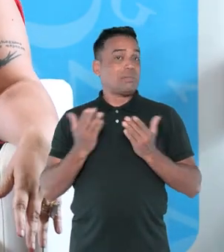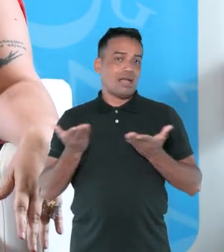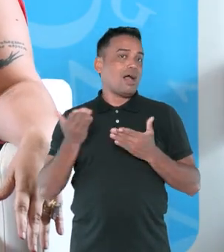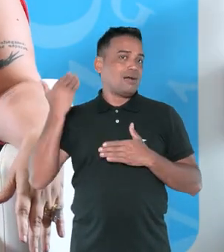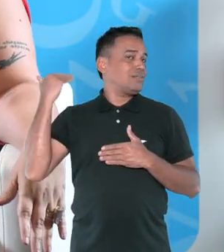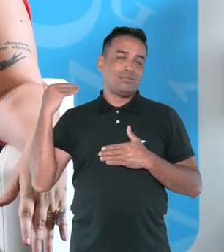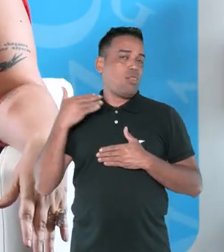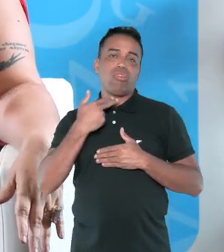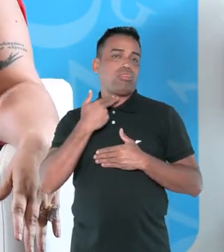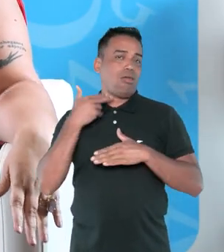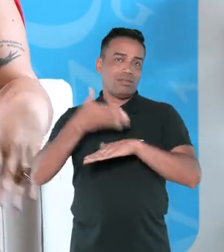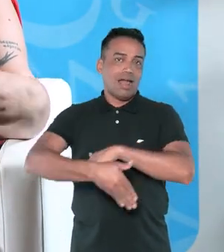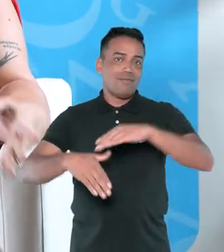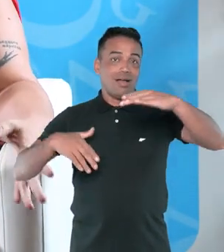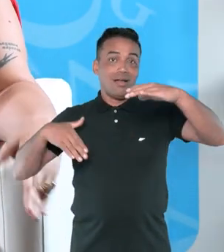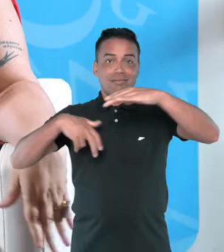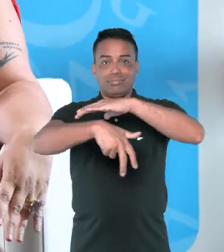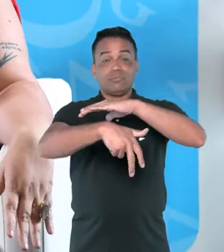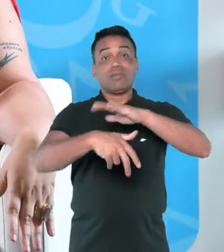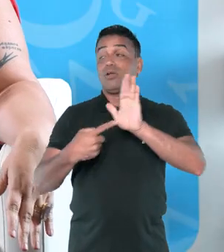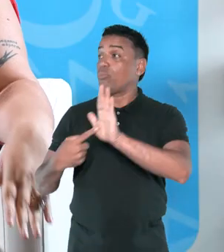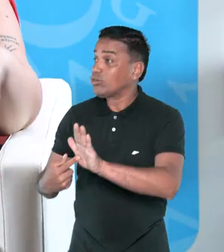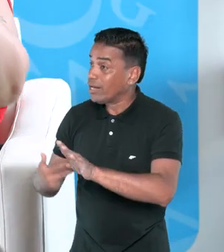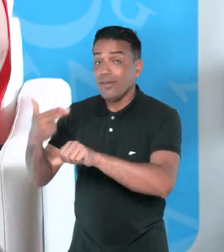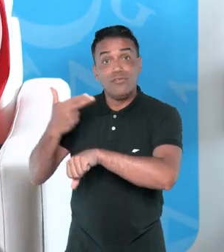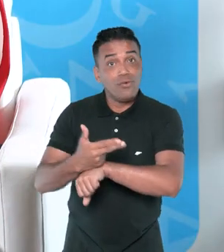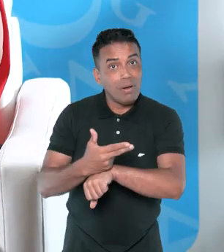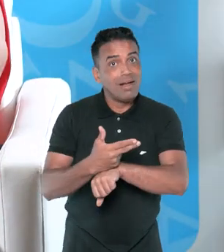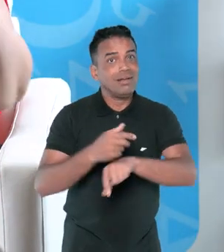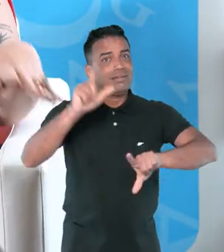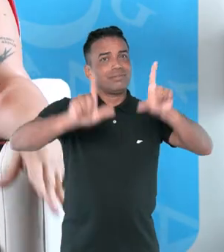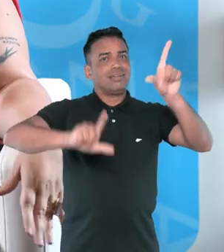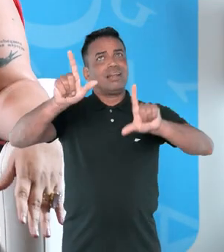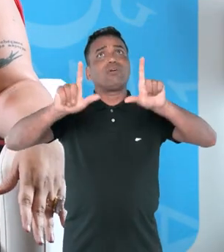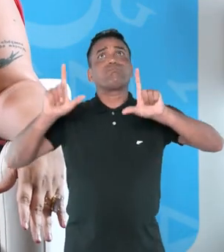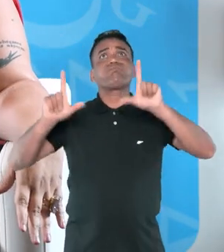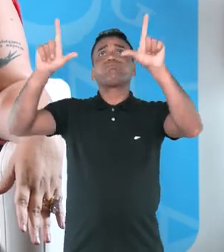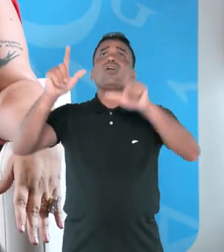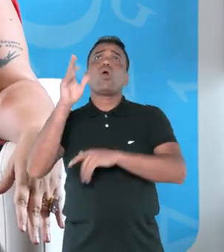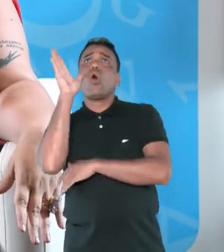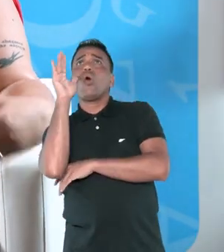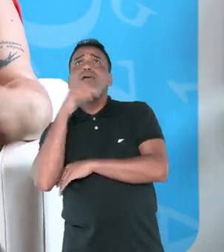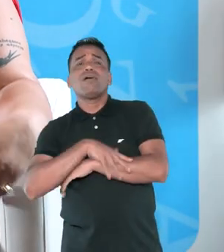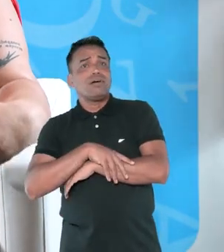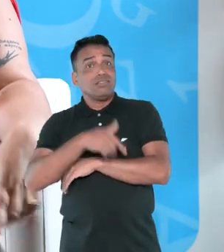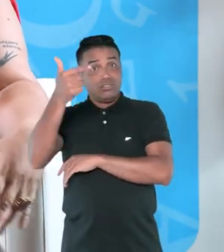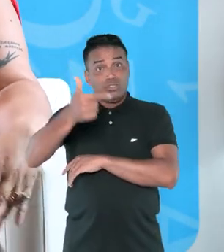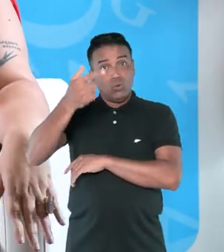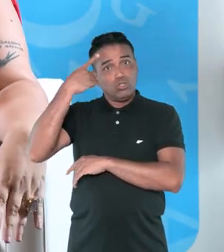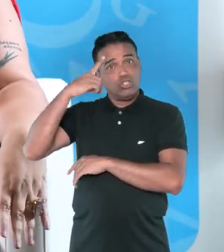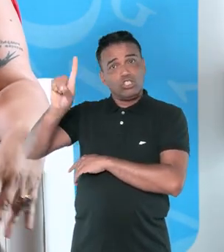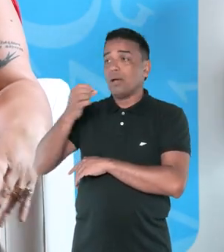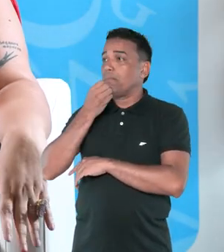na cabeça. Mas aí eu mostrei a filmagem, aí a televisão ficava no alto, assim, e ele, no segundo dia, ele chegou